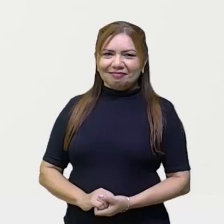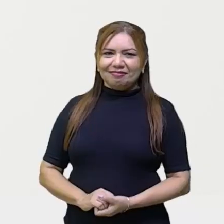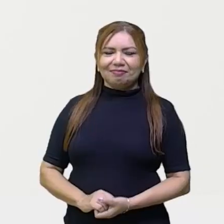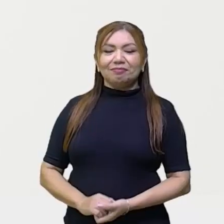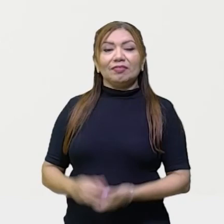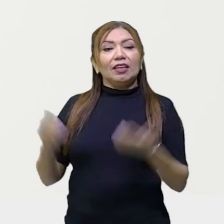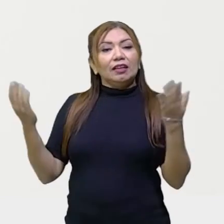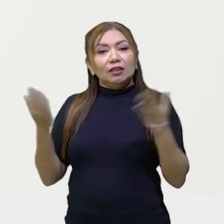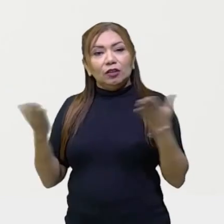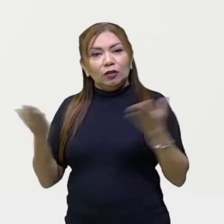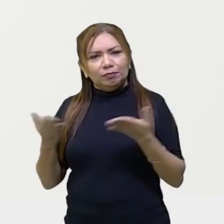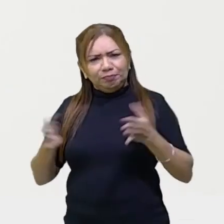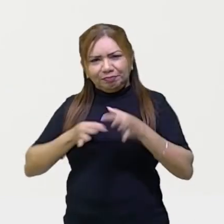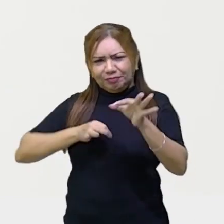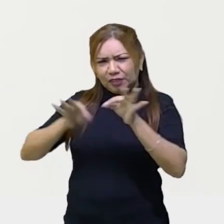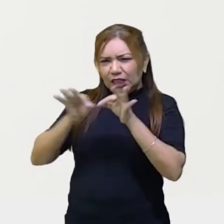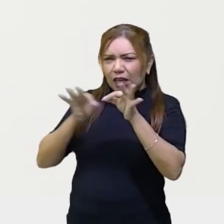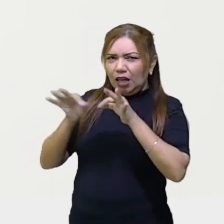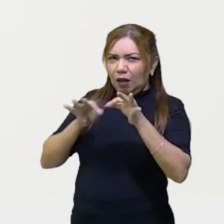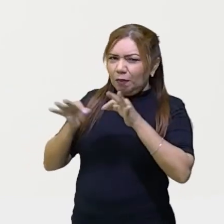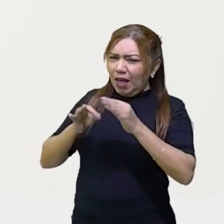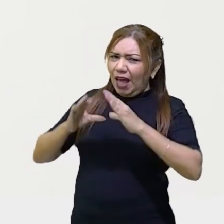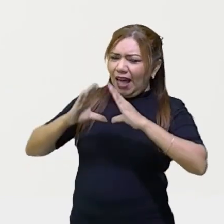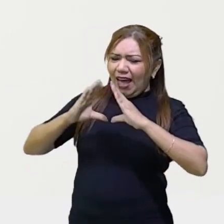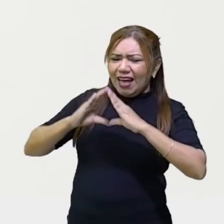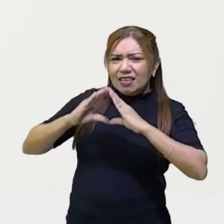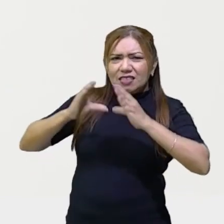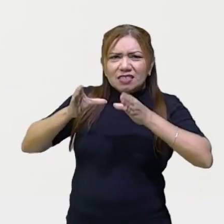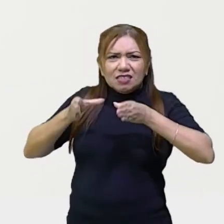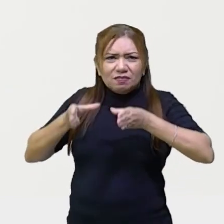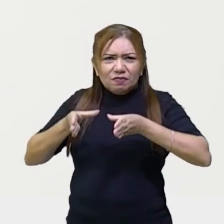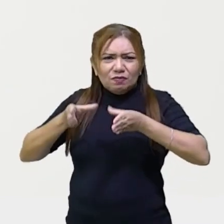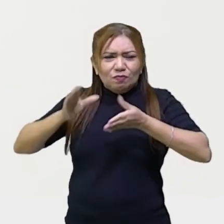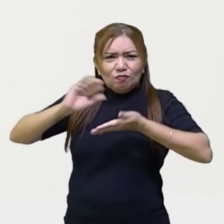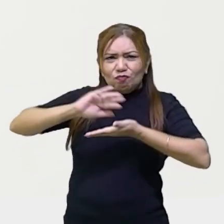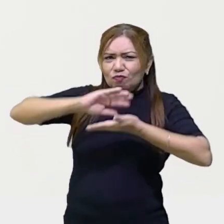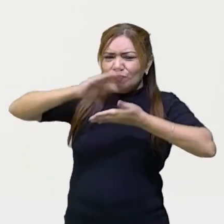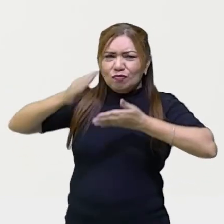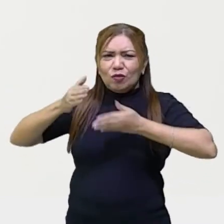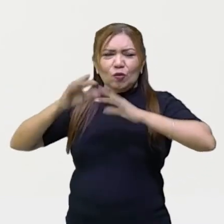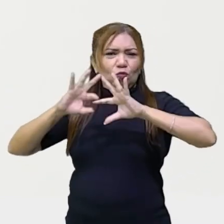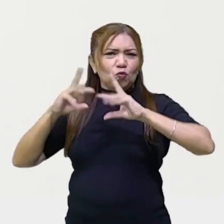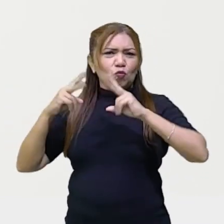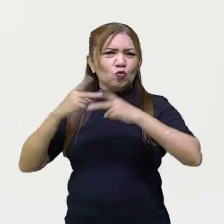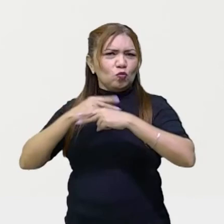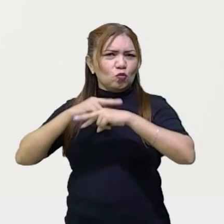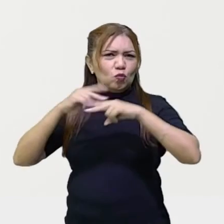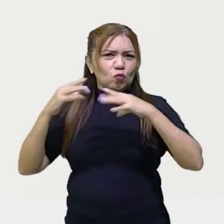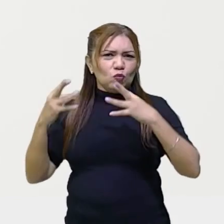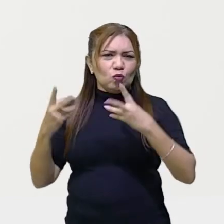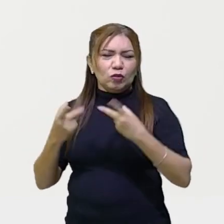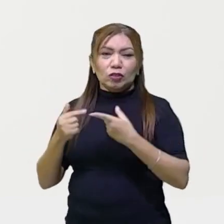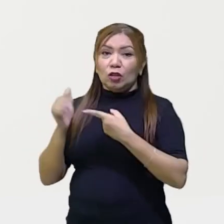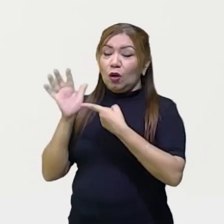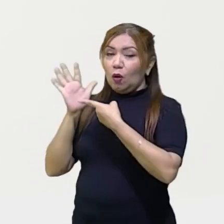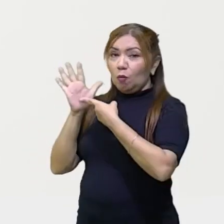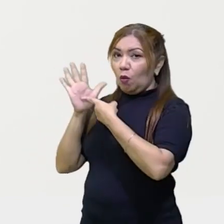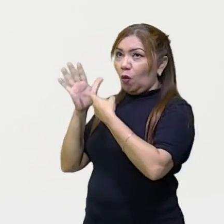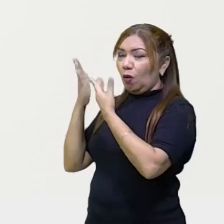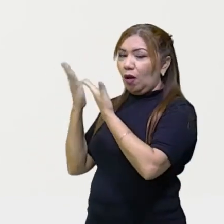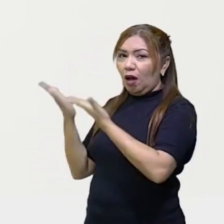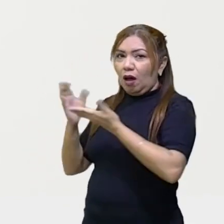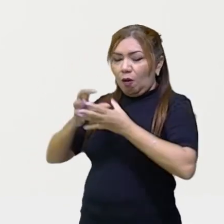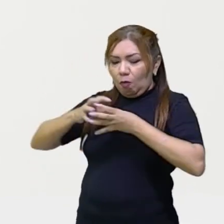Olá hoje nós trabalhamos as formas geométricas espaciais nós vimos que elas são figuras